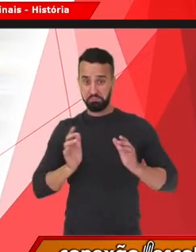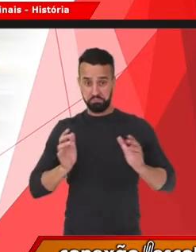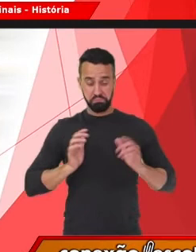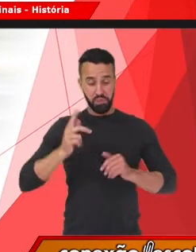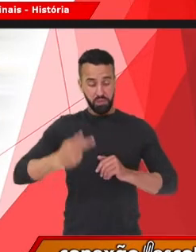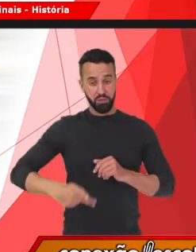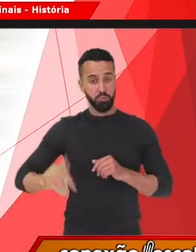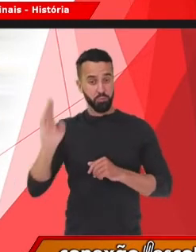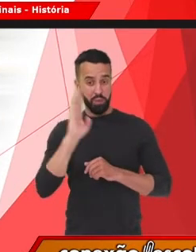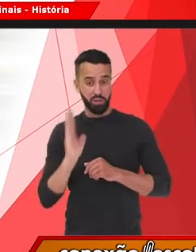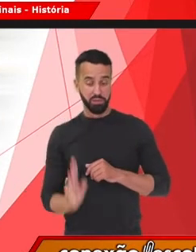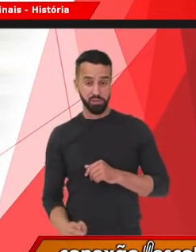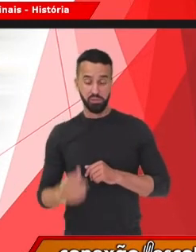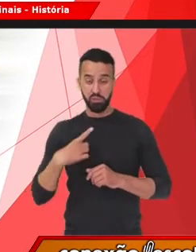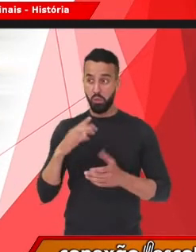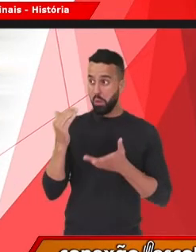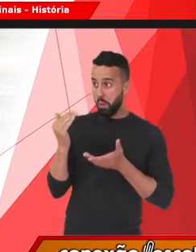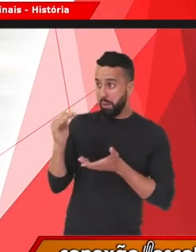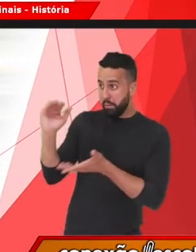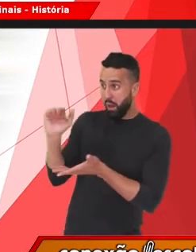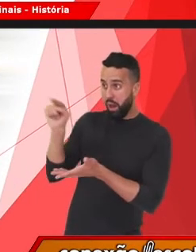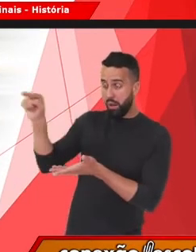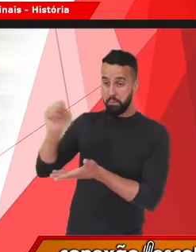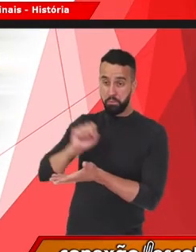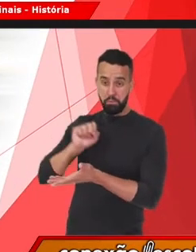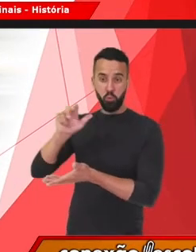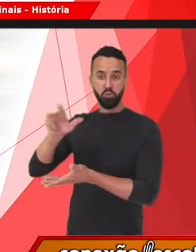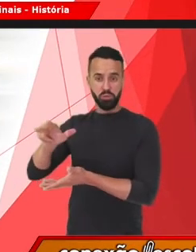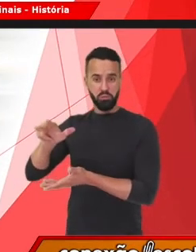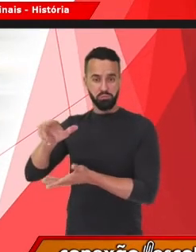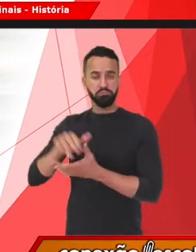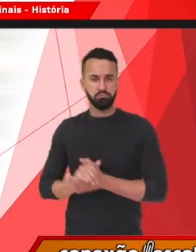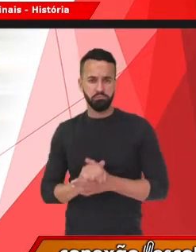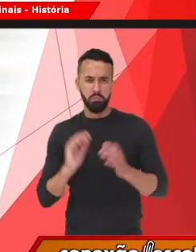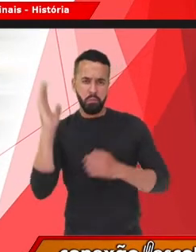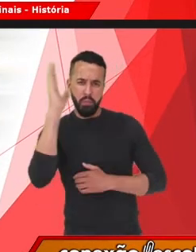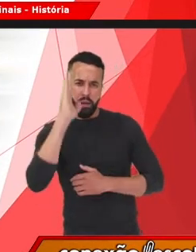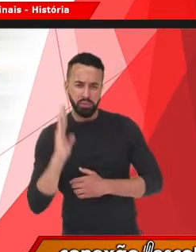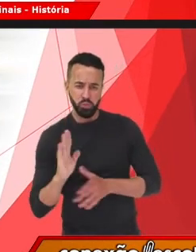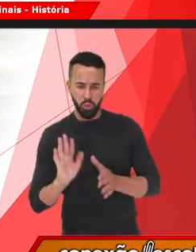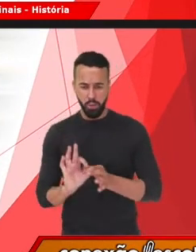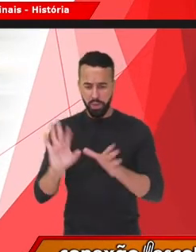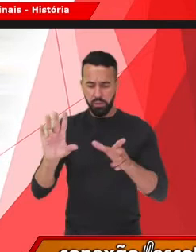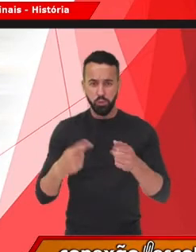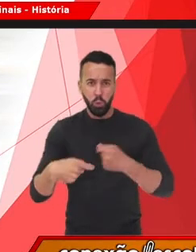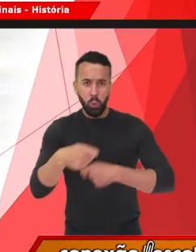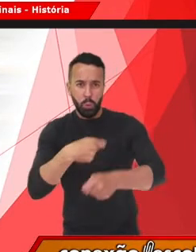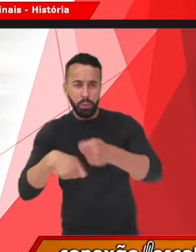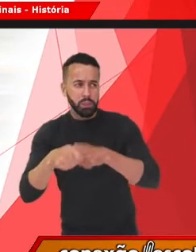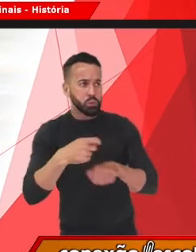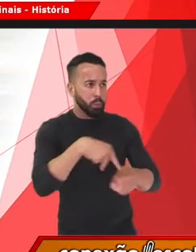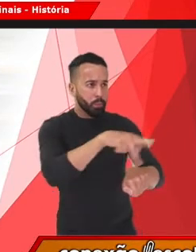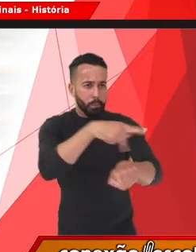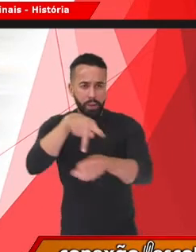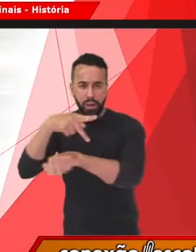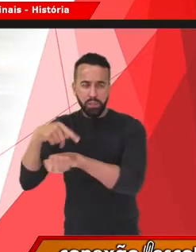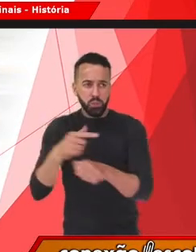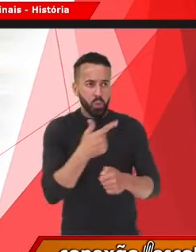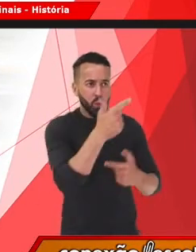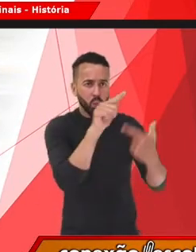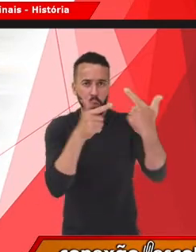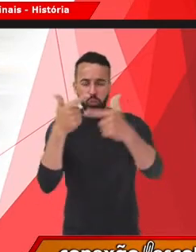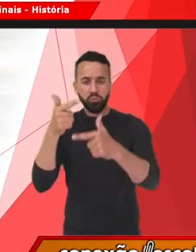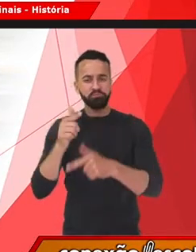Brasil iam para a metrópole Portugal. O Brasil não tinha liberdade para fazer comércio com outras nações, somente